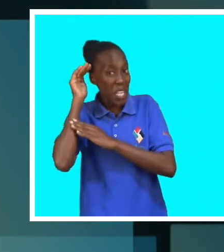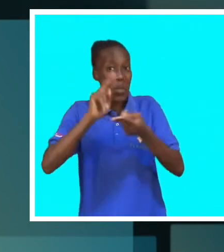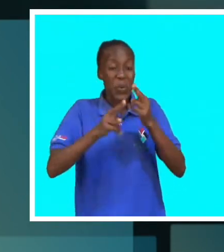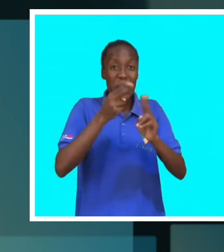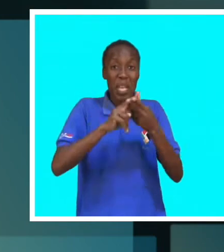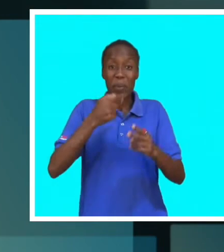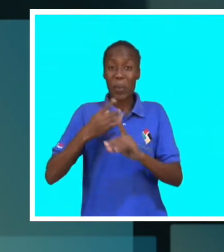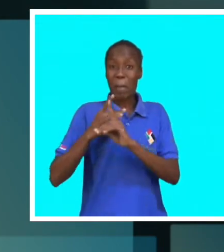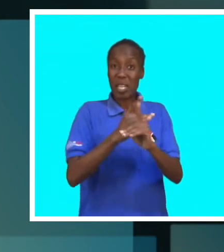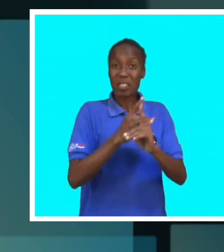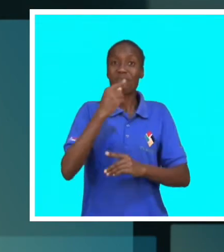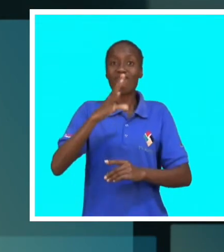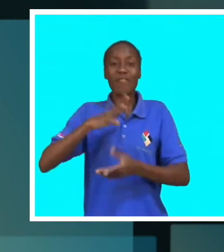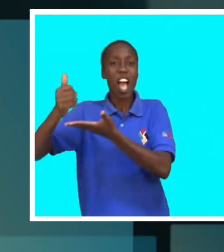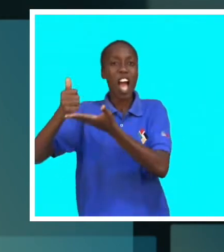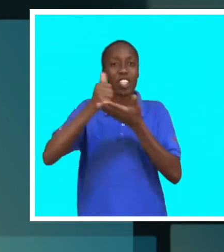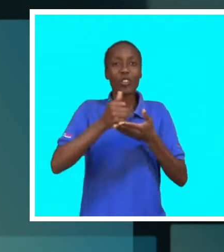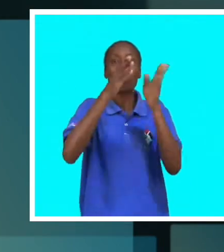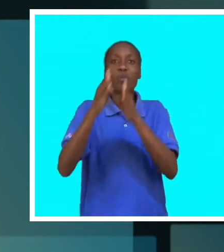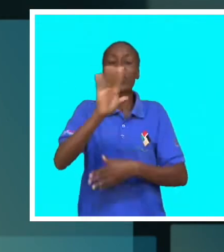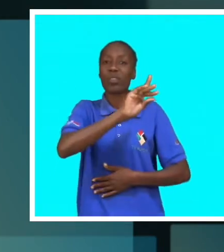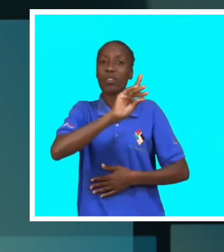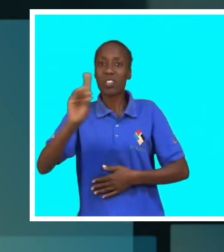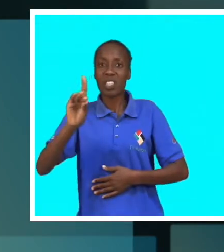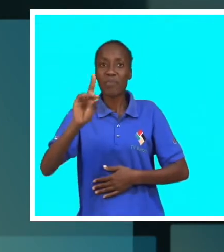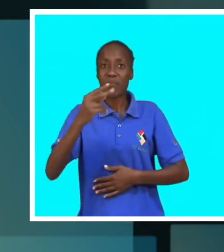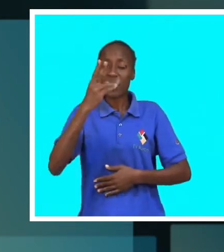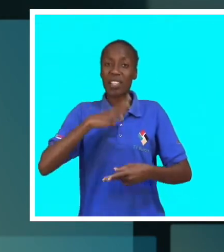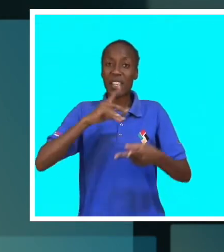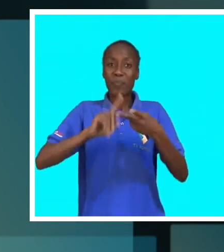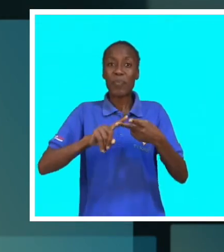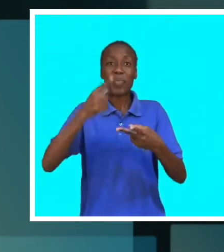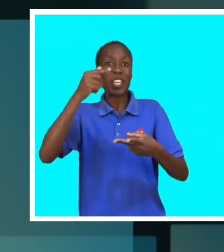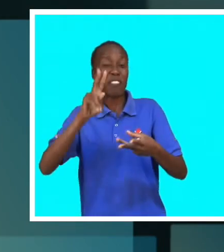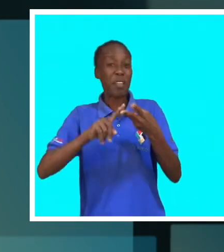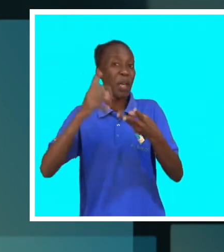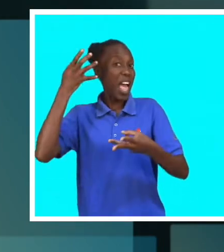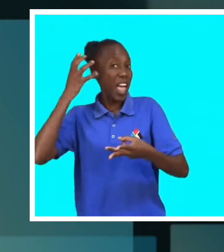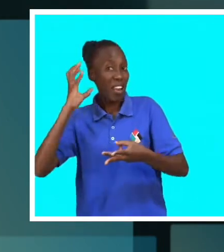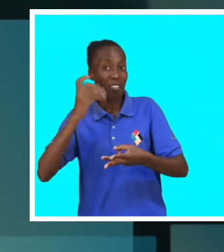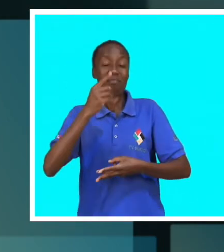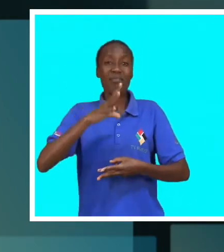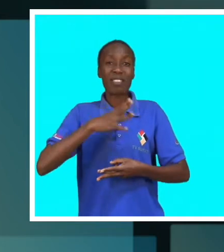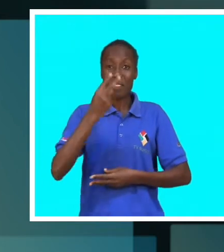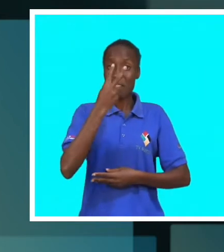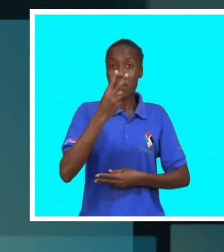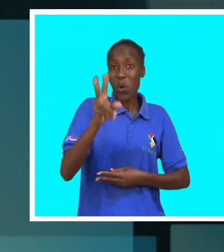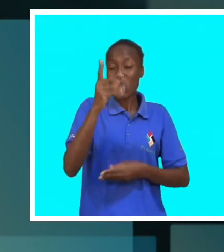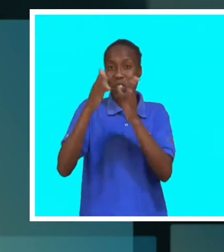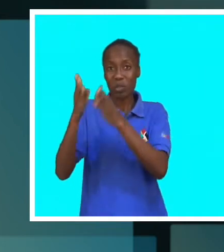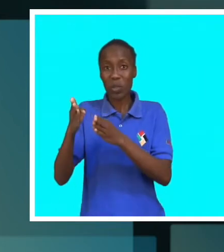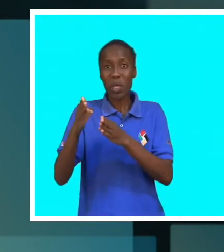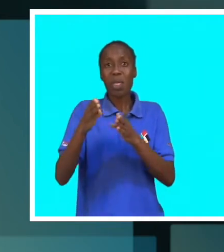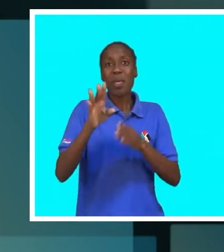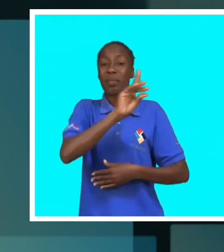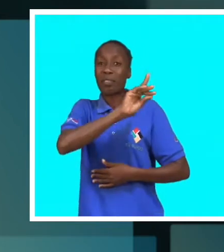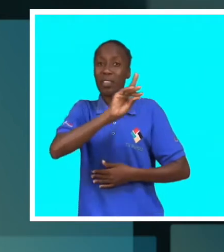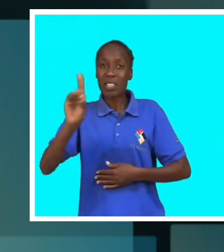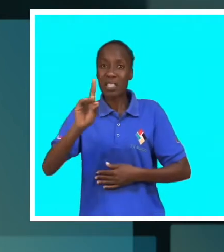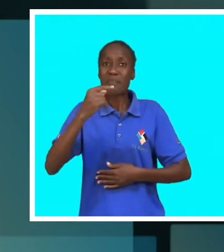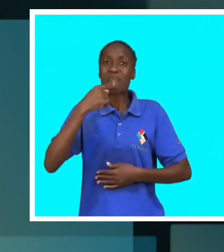Acompanho na rádio e na televisão a falarem de ajuda para pessoas com deficiência, mas nunca fui contemplado.